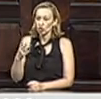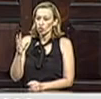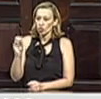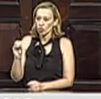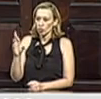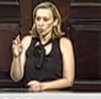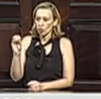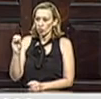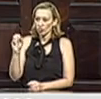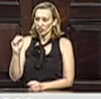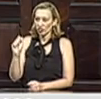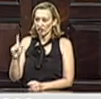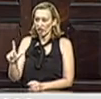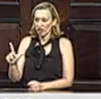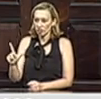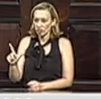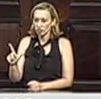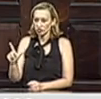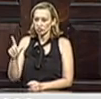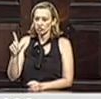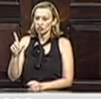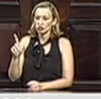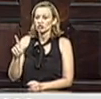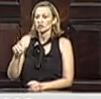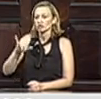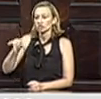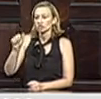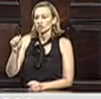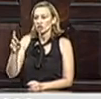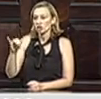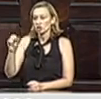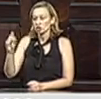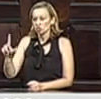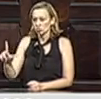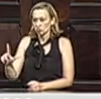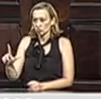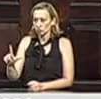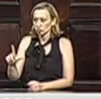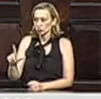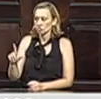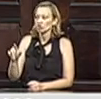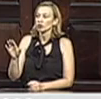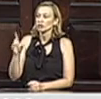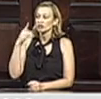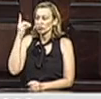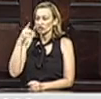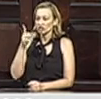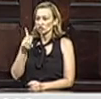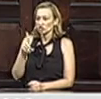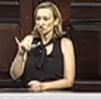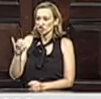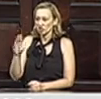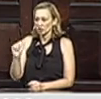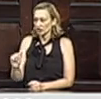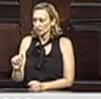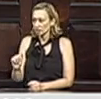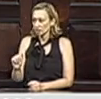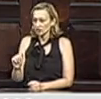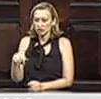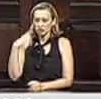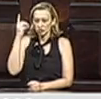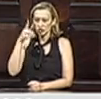Jairo. Deputado Dica, deputado Dionísio Lins, deputado Dr.